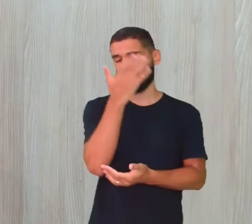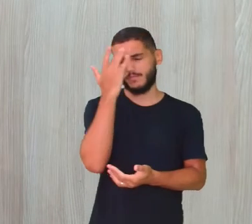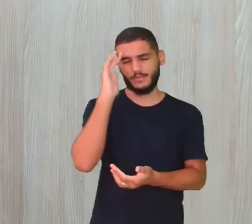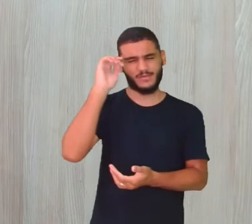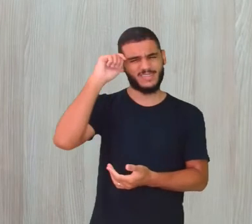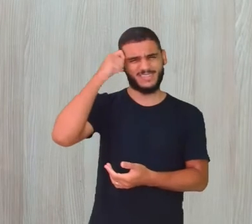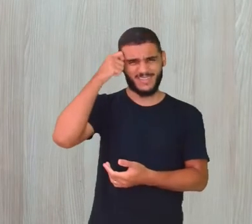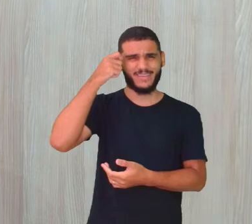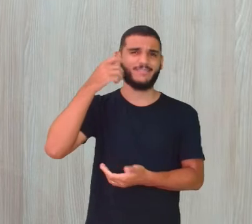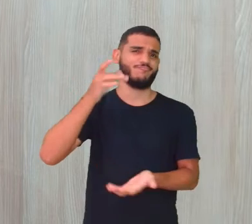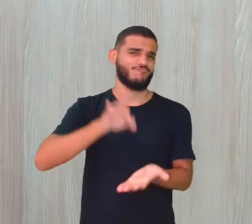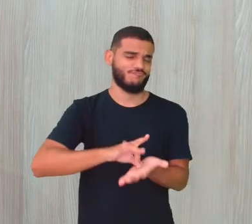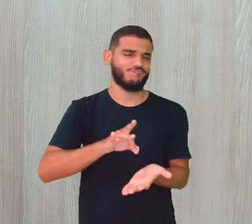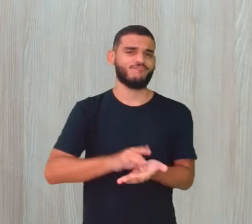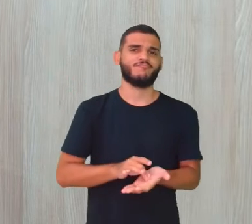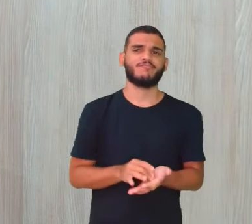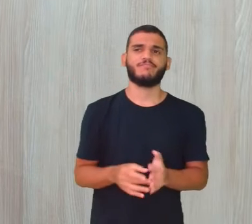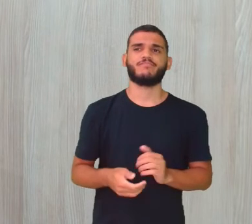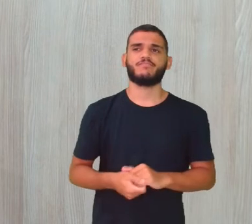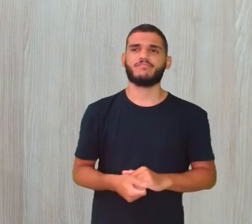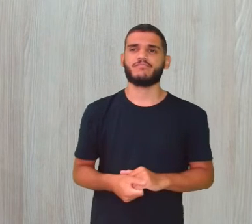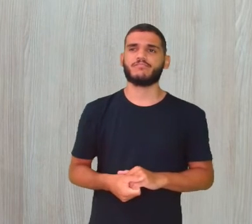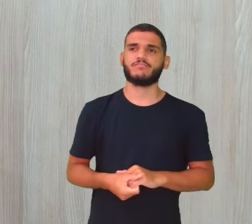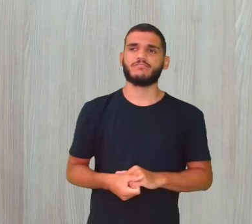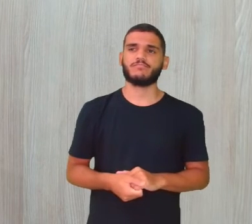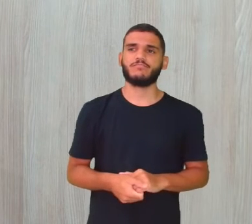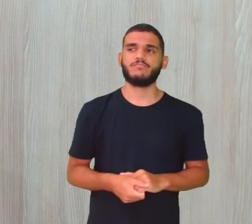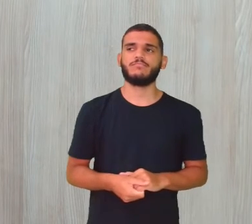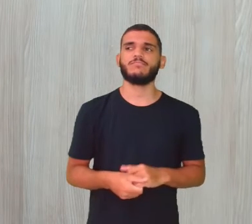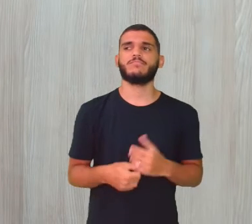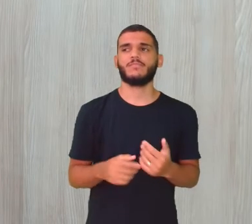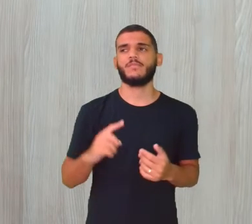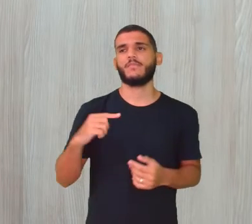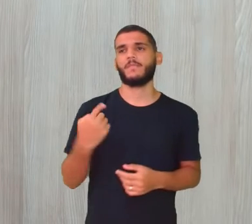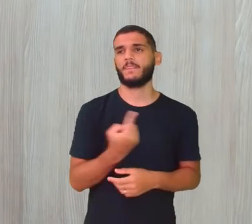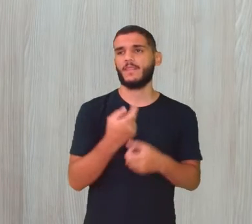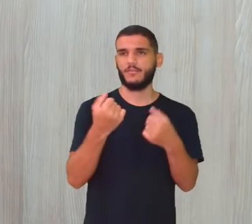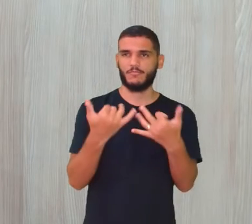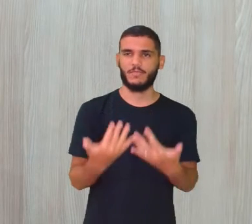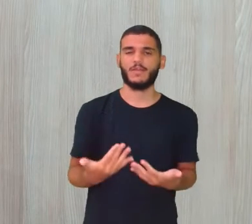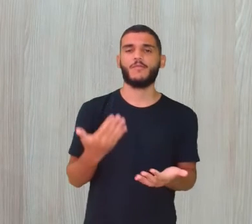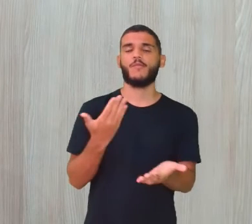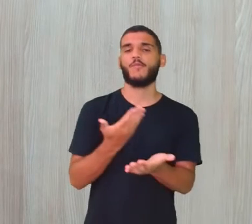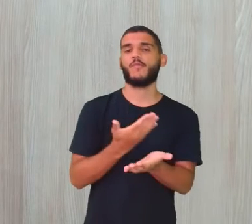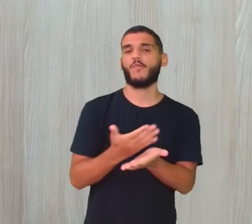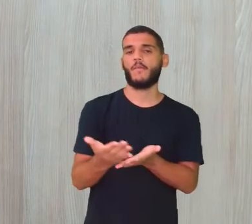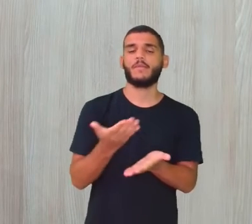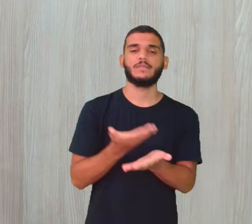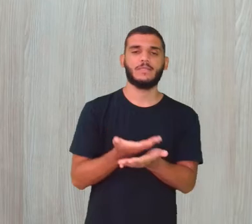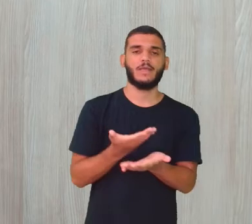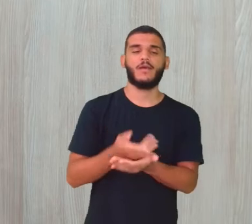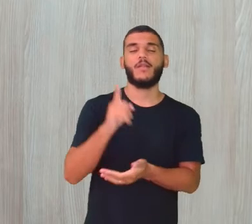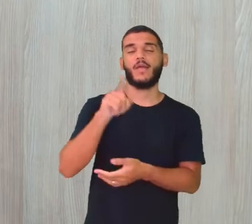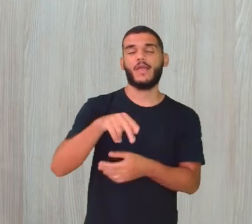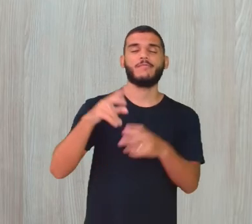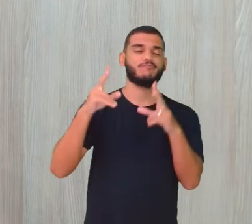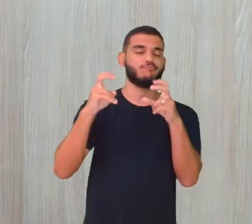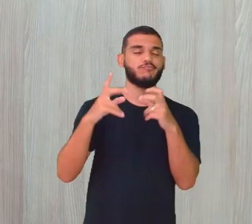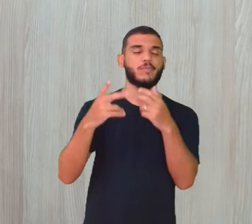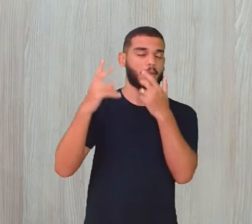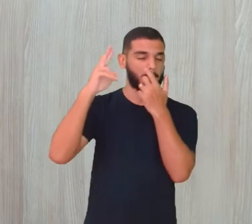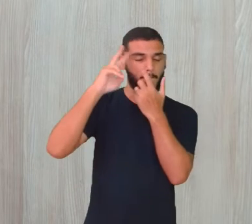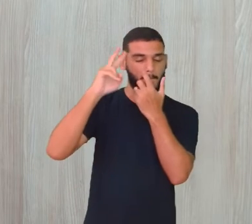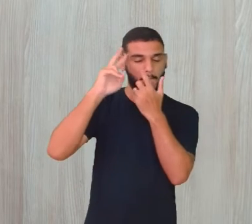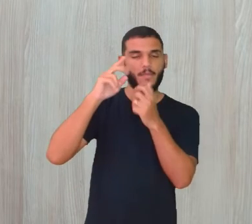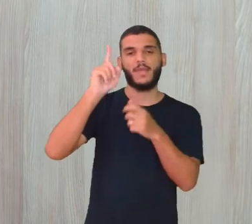né? E é justamente de tudo isso que a gente estava falando no início da aula, dessa questão histórica, né?